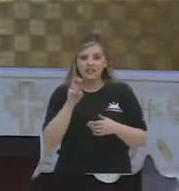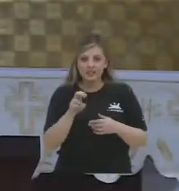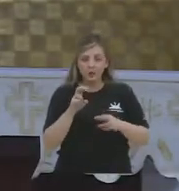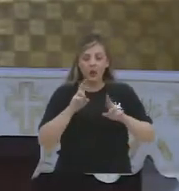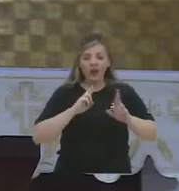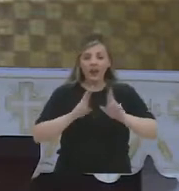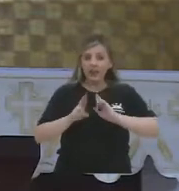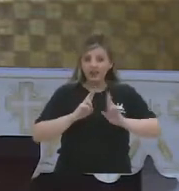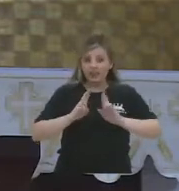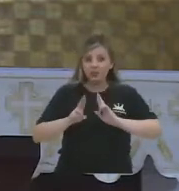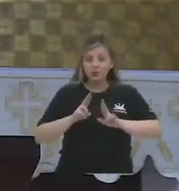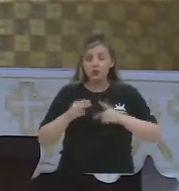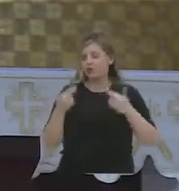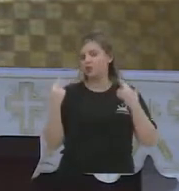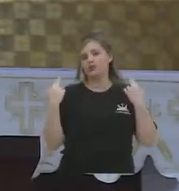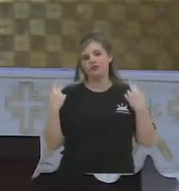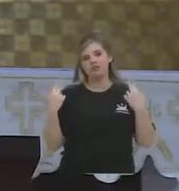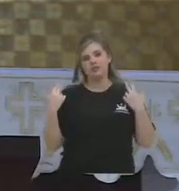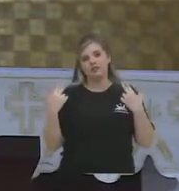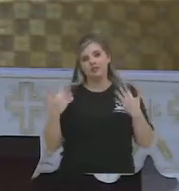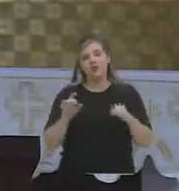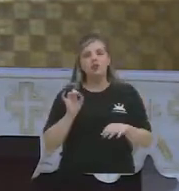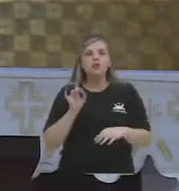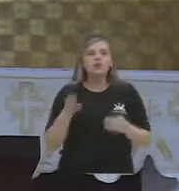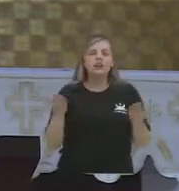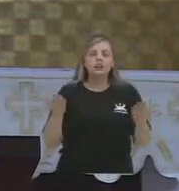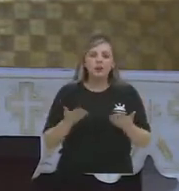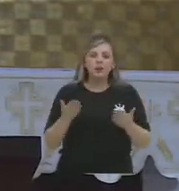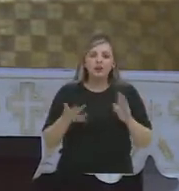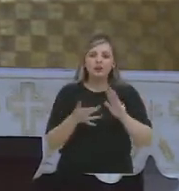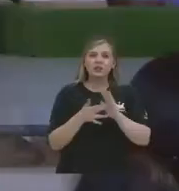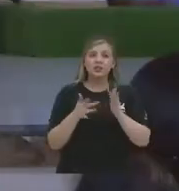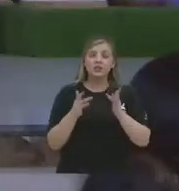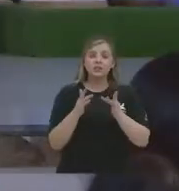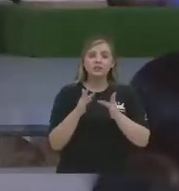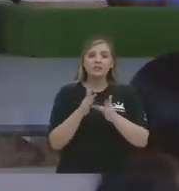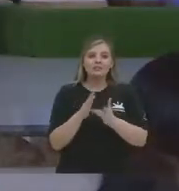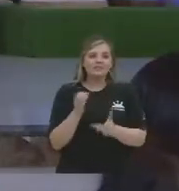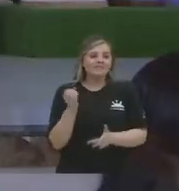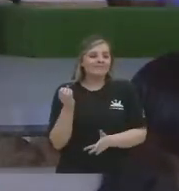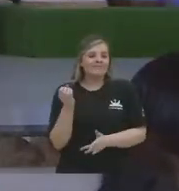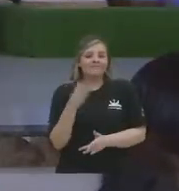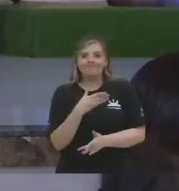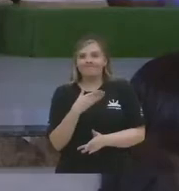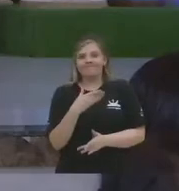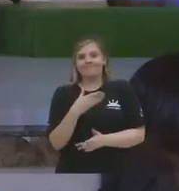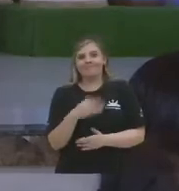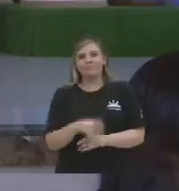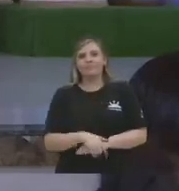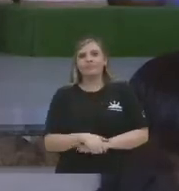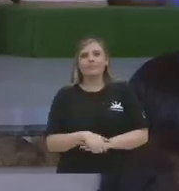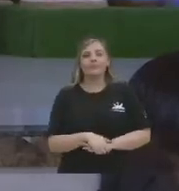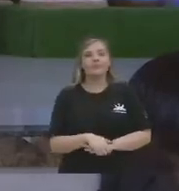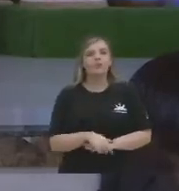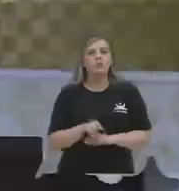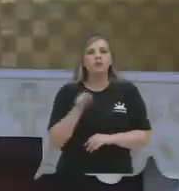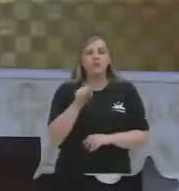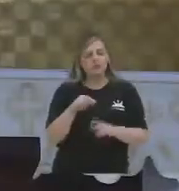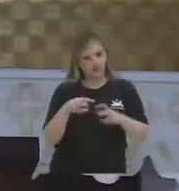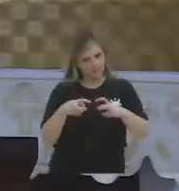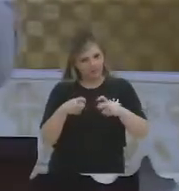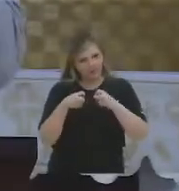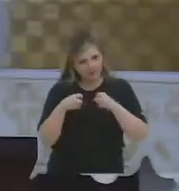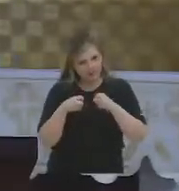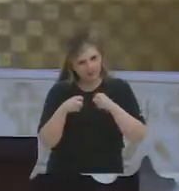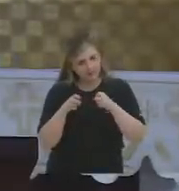Só que agora Jesus é a novidade. Você percebe que muitas vezes a